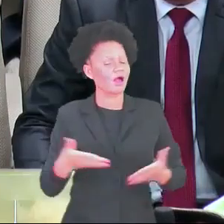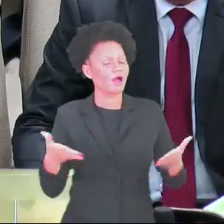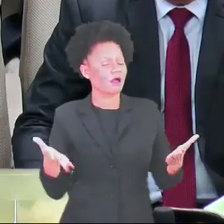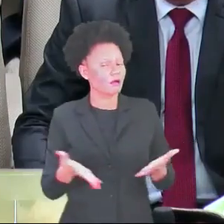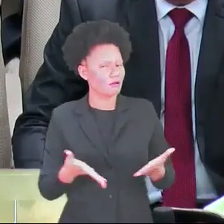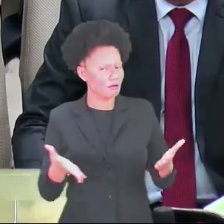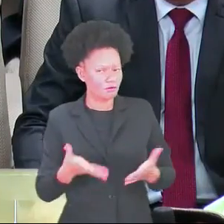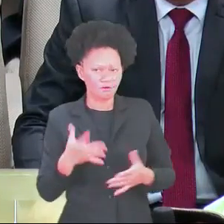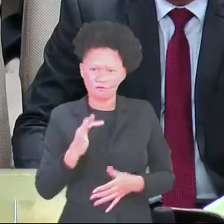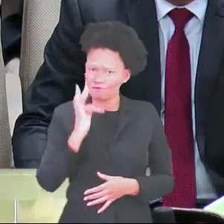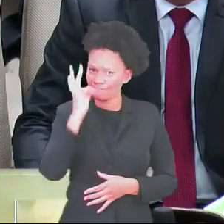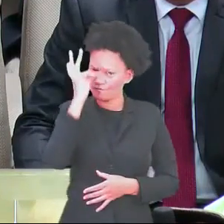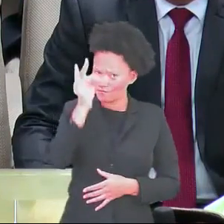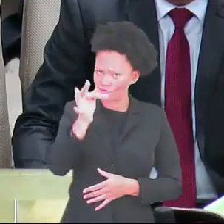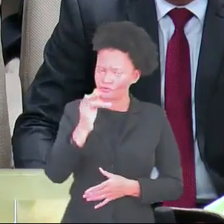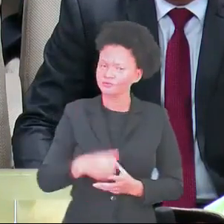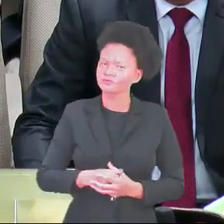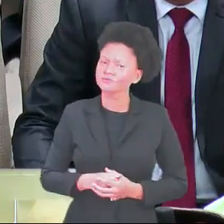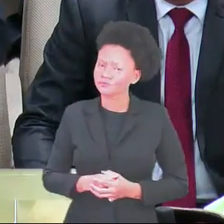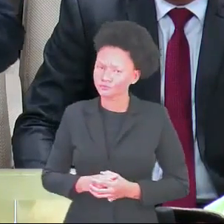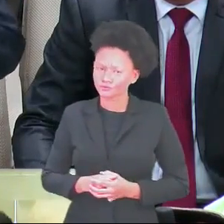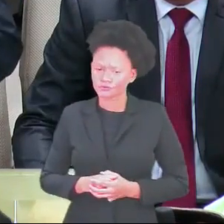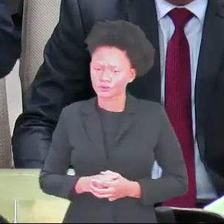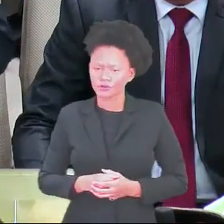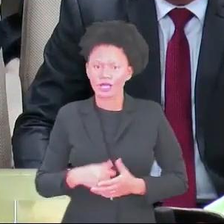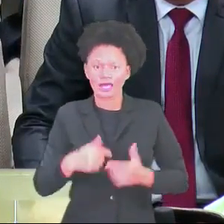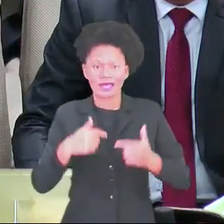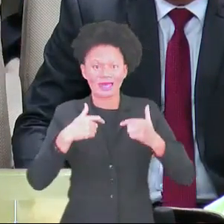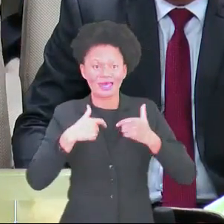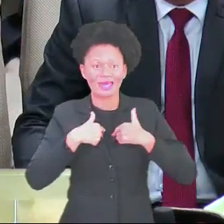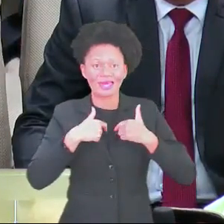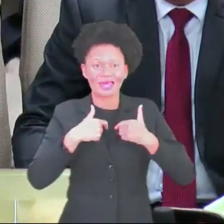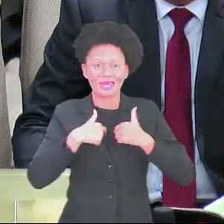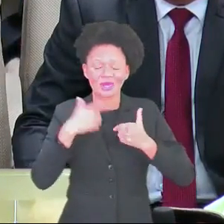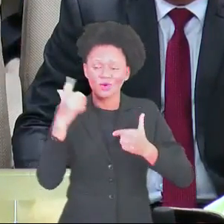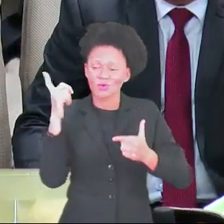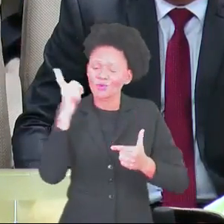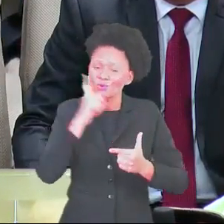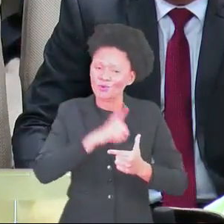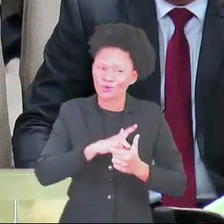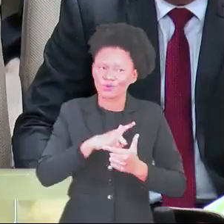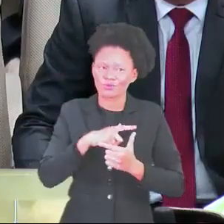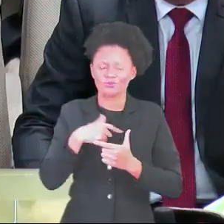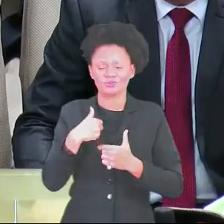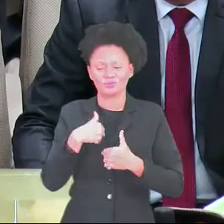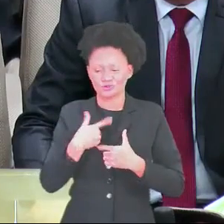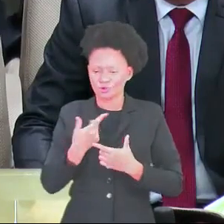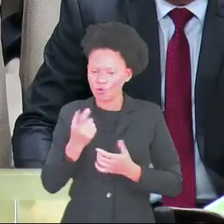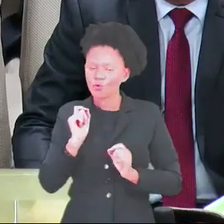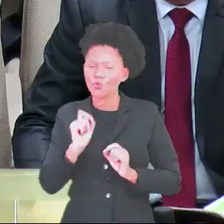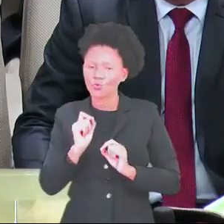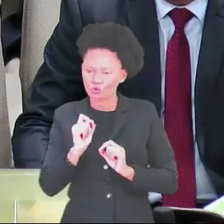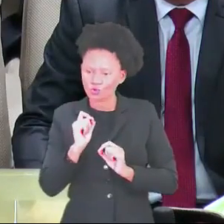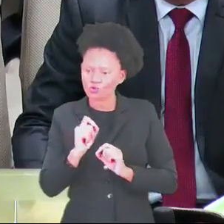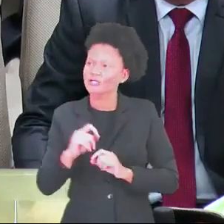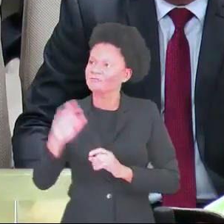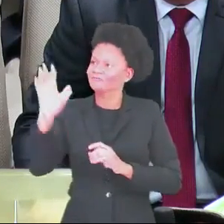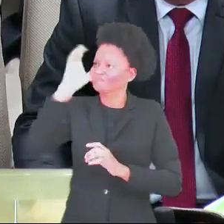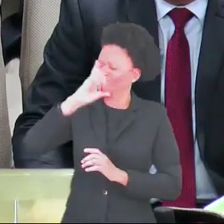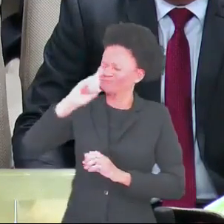Presente e futura. Quando eu consigo exercitar aqui a ação de Deus na minha